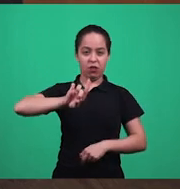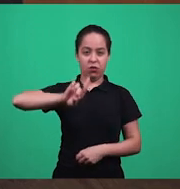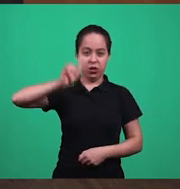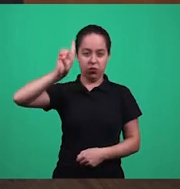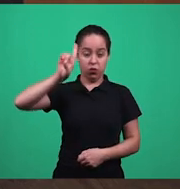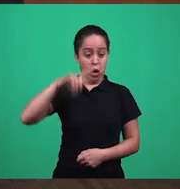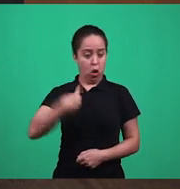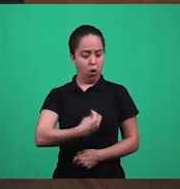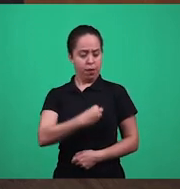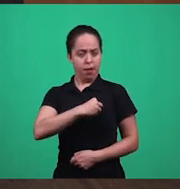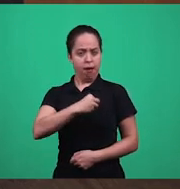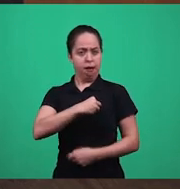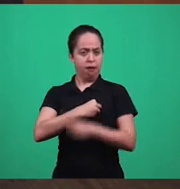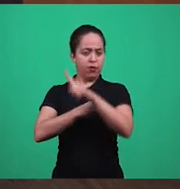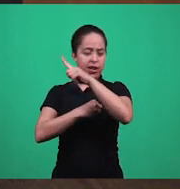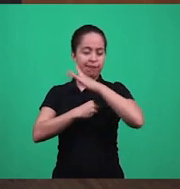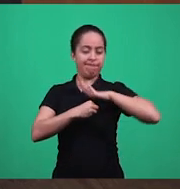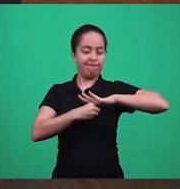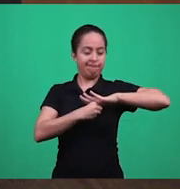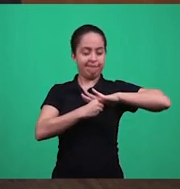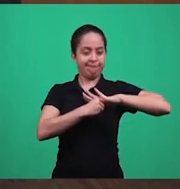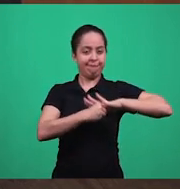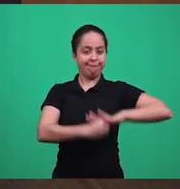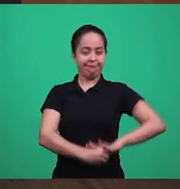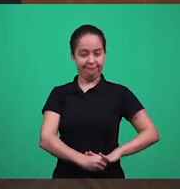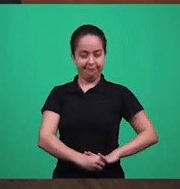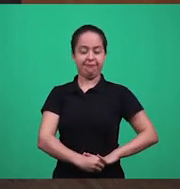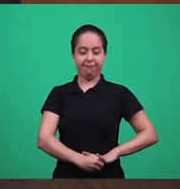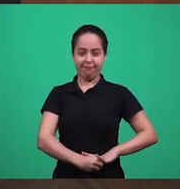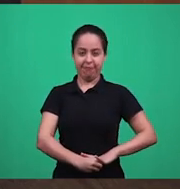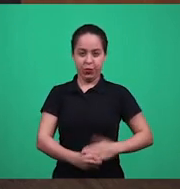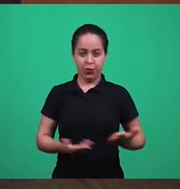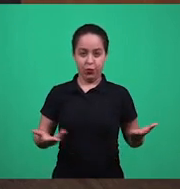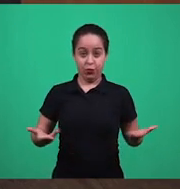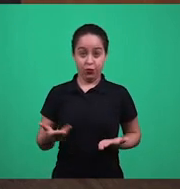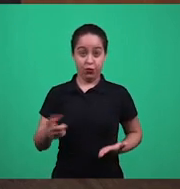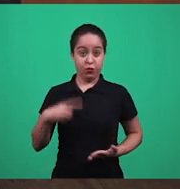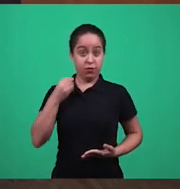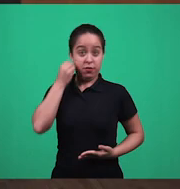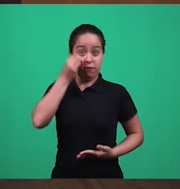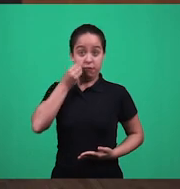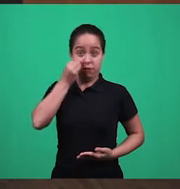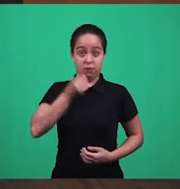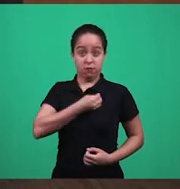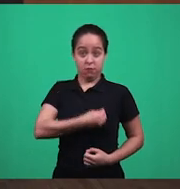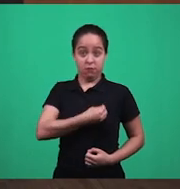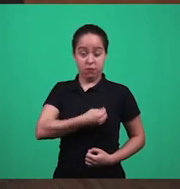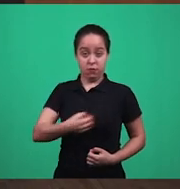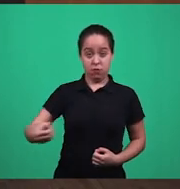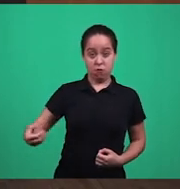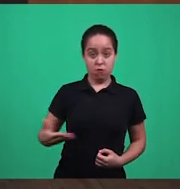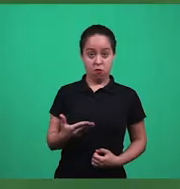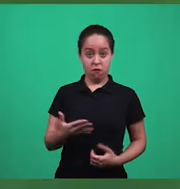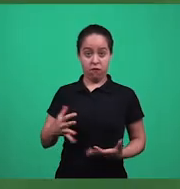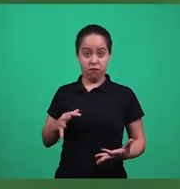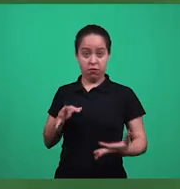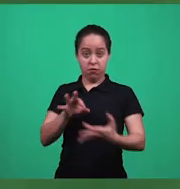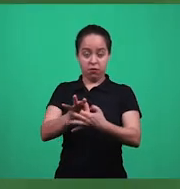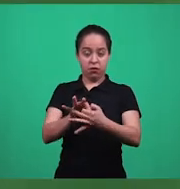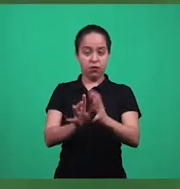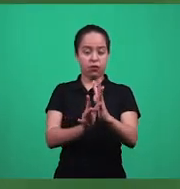do homem. Nessa experiência de uma nova vida em Jesus,